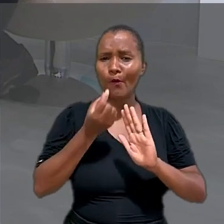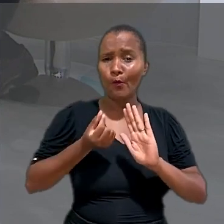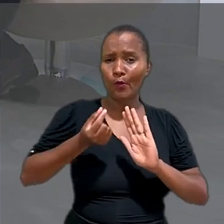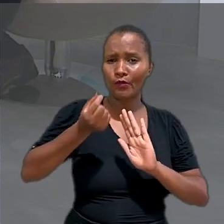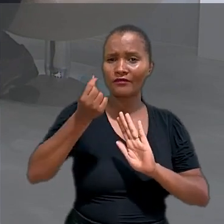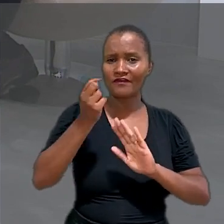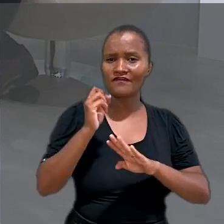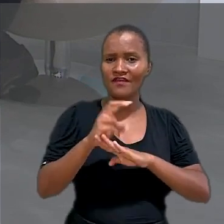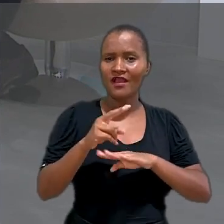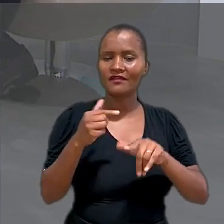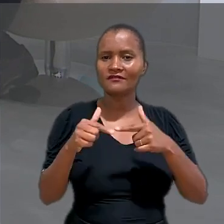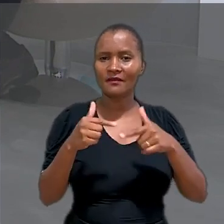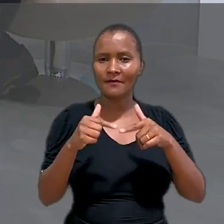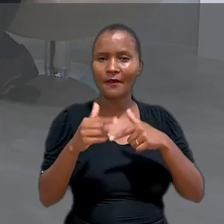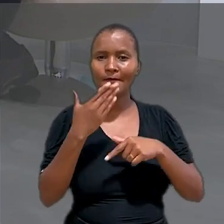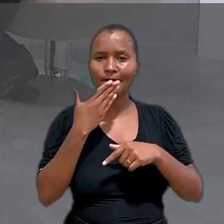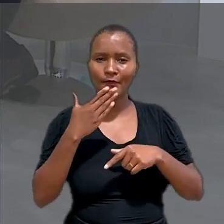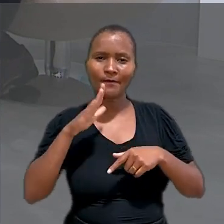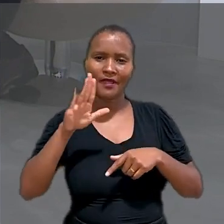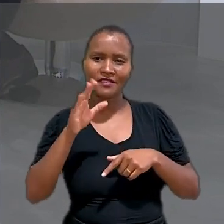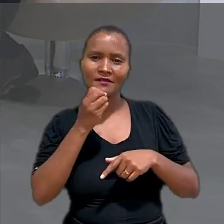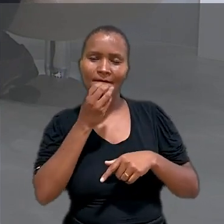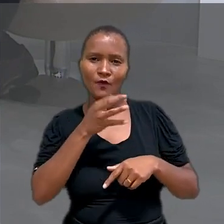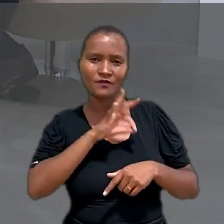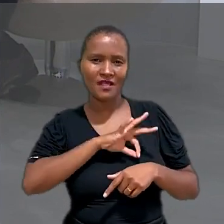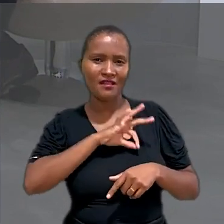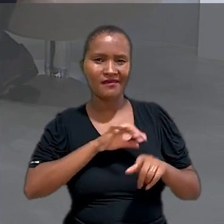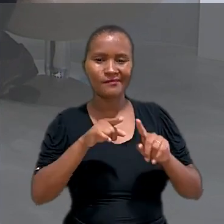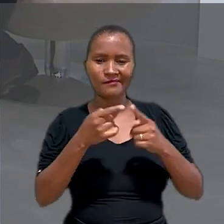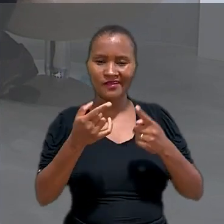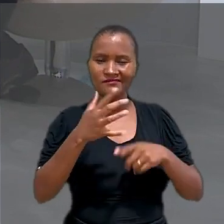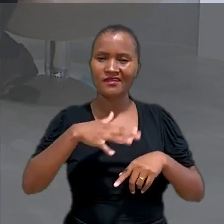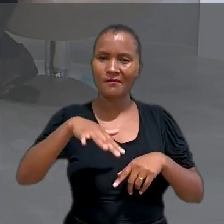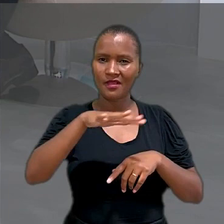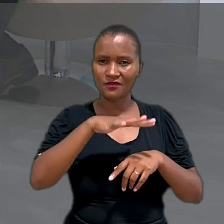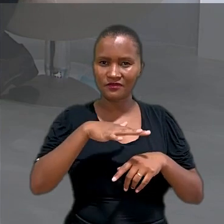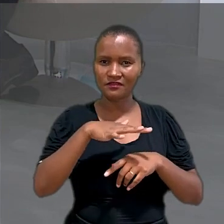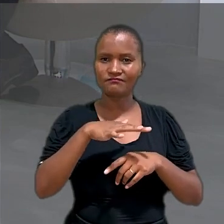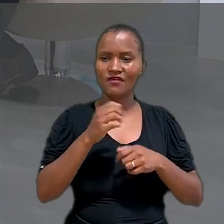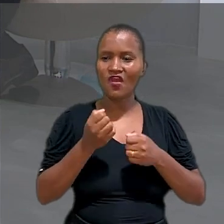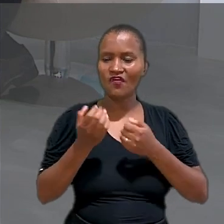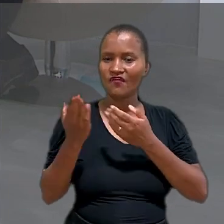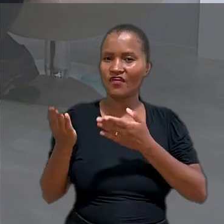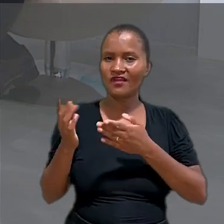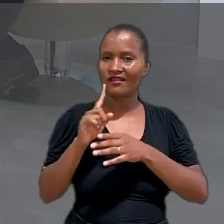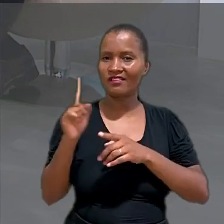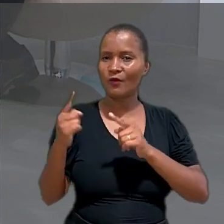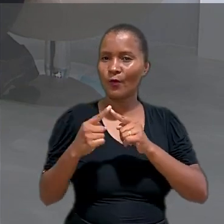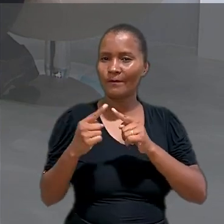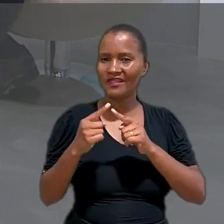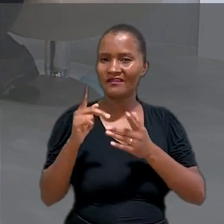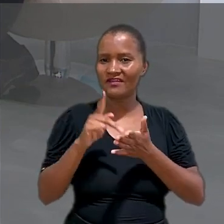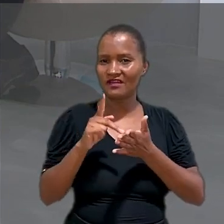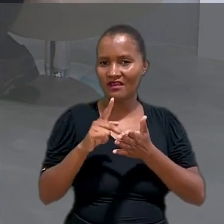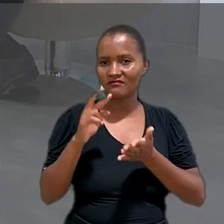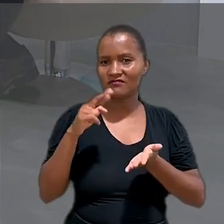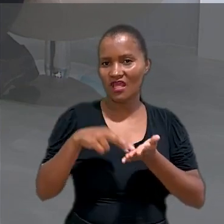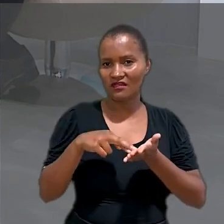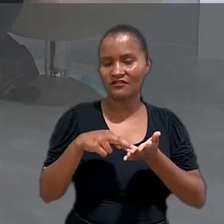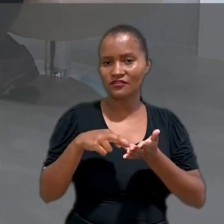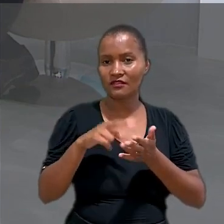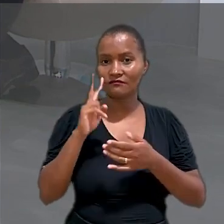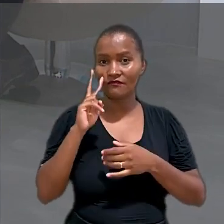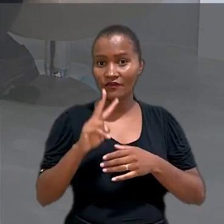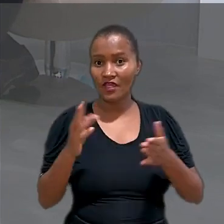propostas supostamente vantajosas de vagas de emprego com promessa de boa remuneração, mas na maioria das vezes a oferta